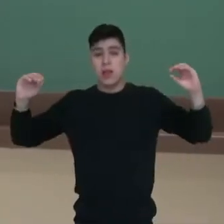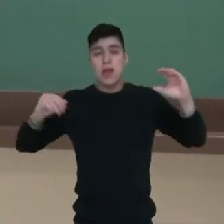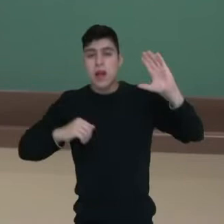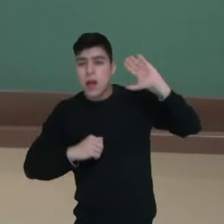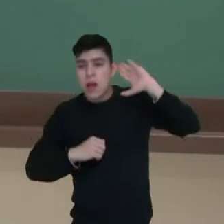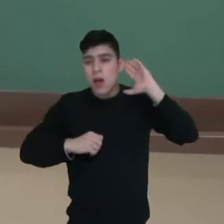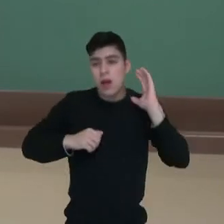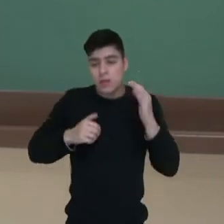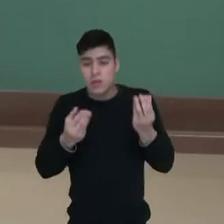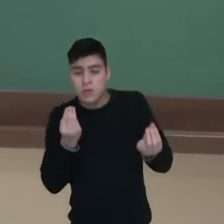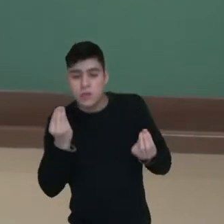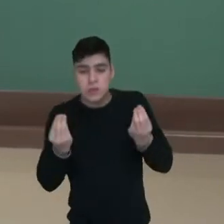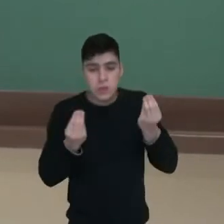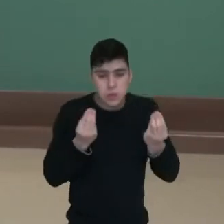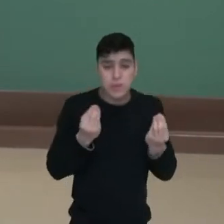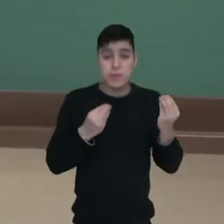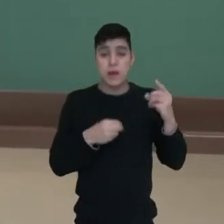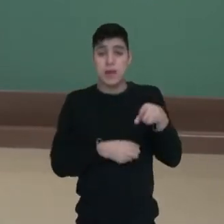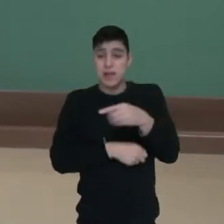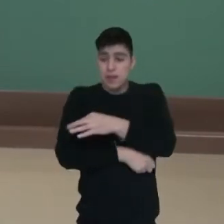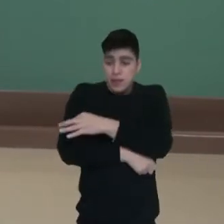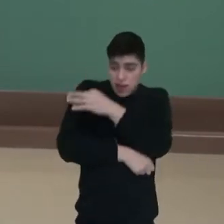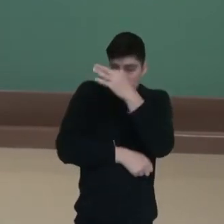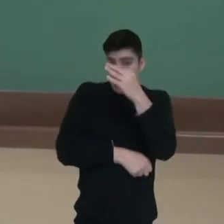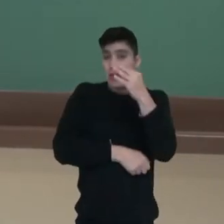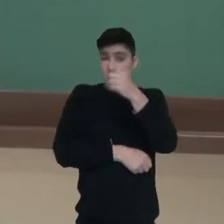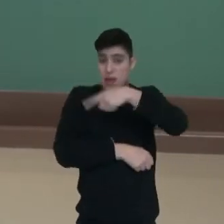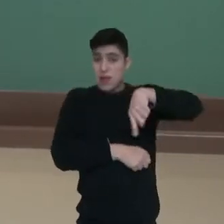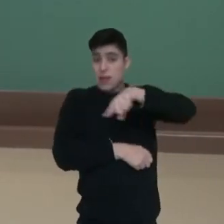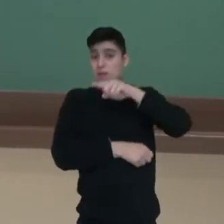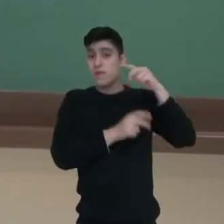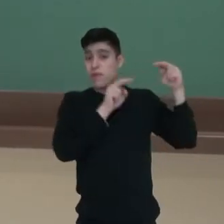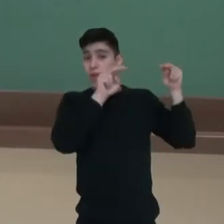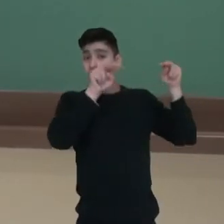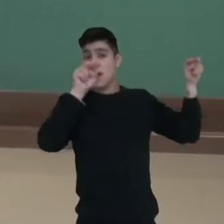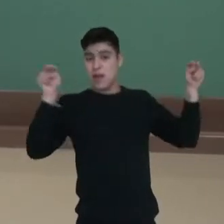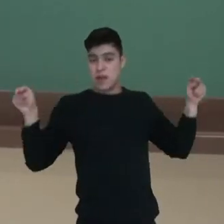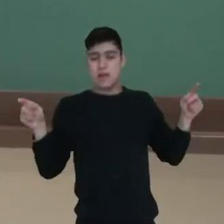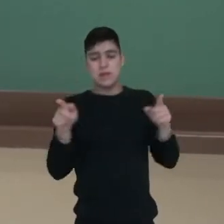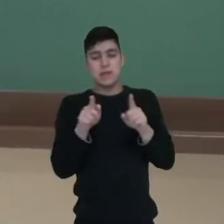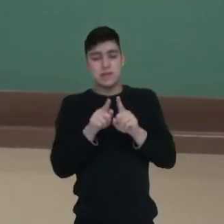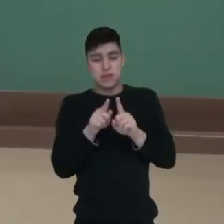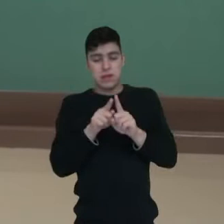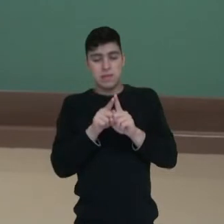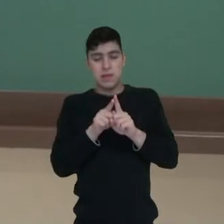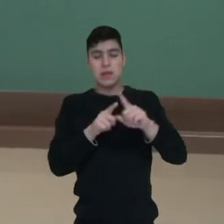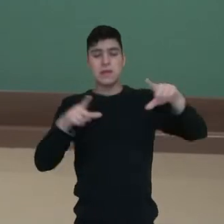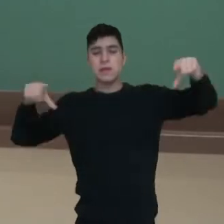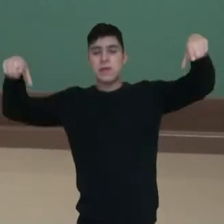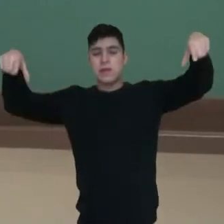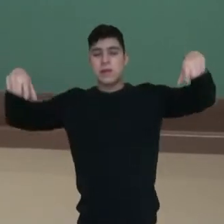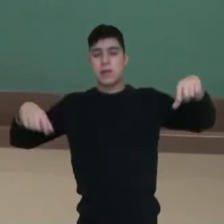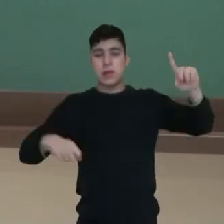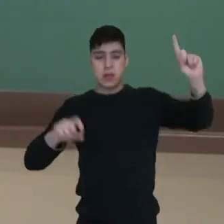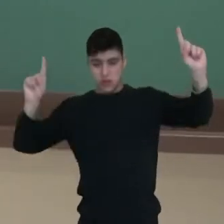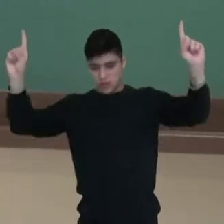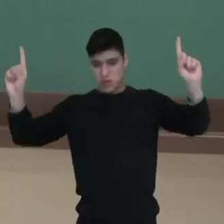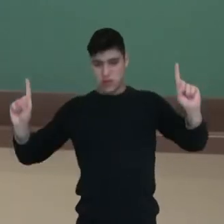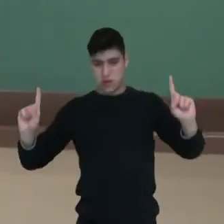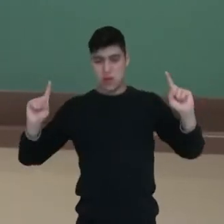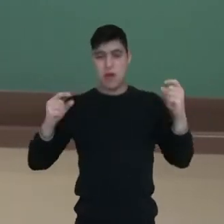de técnicos visuais e até o goleiro também faz todo